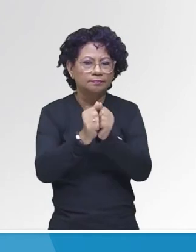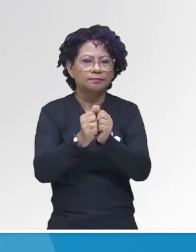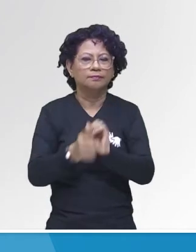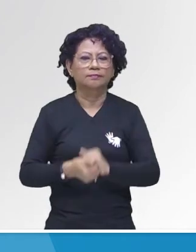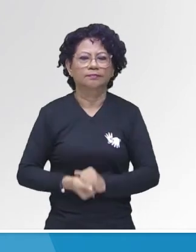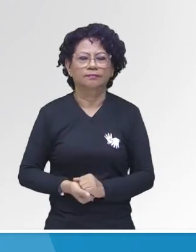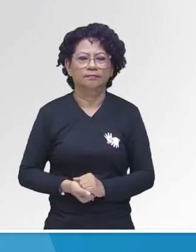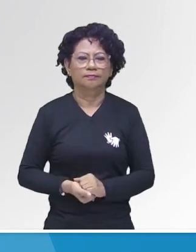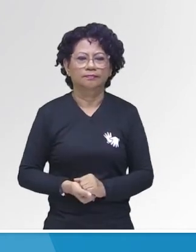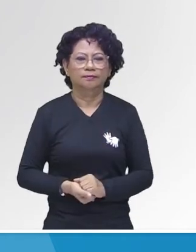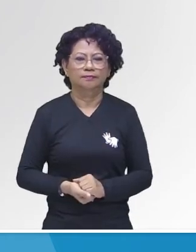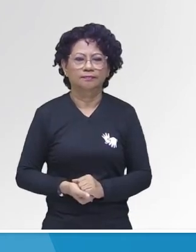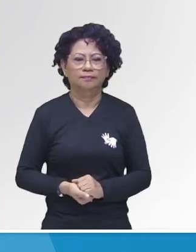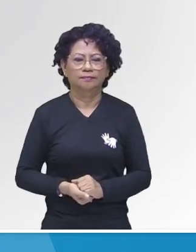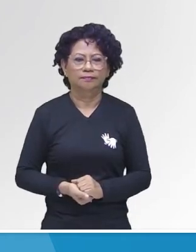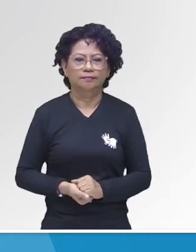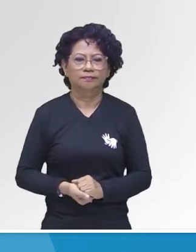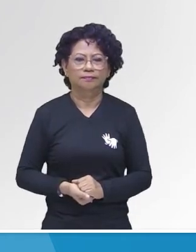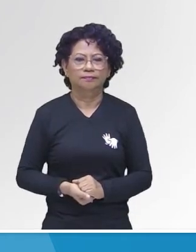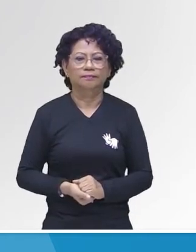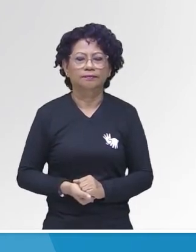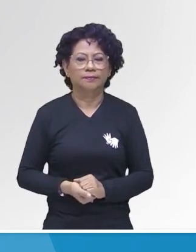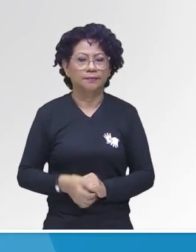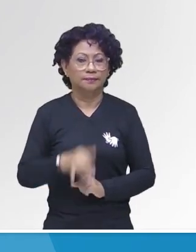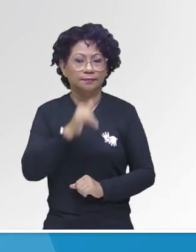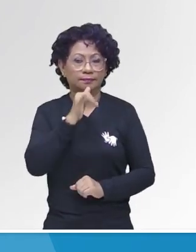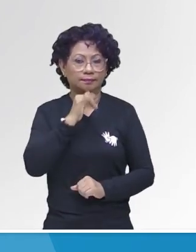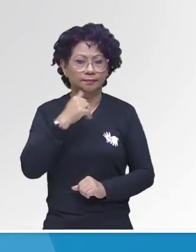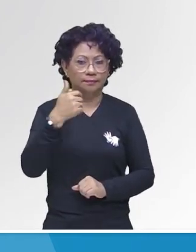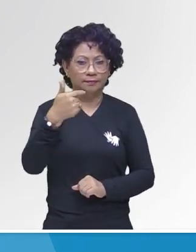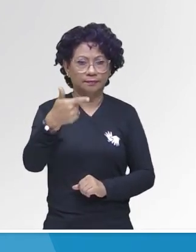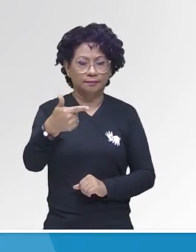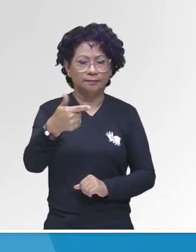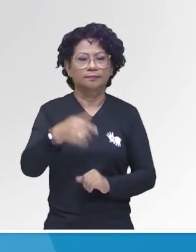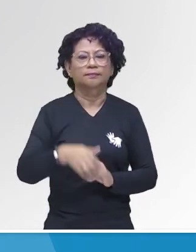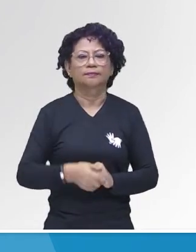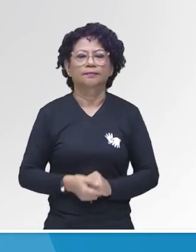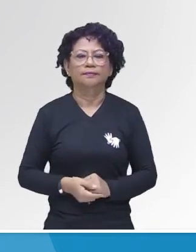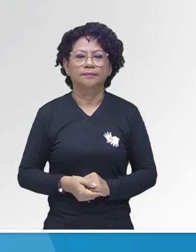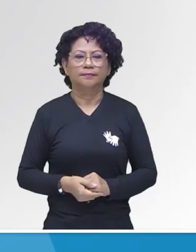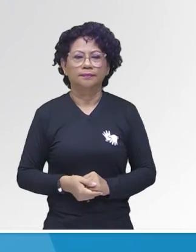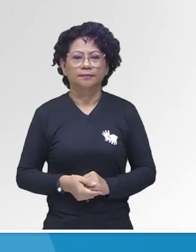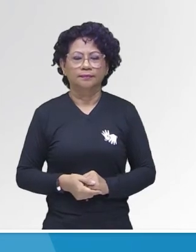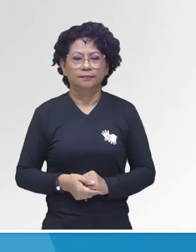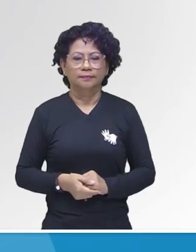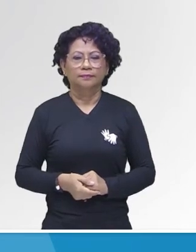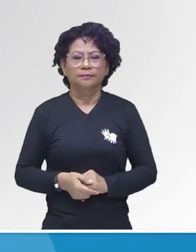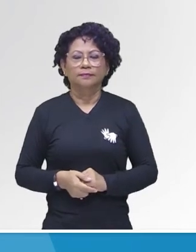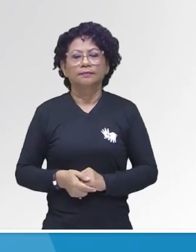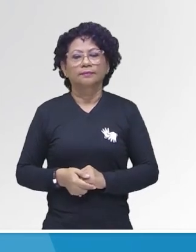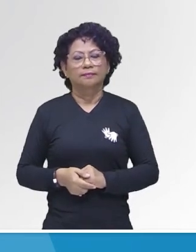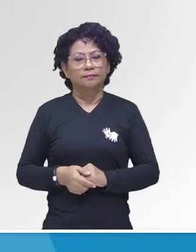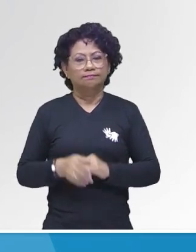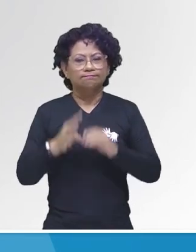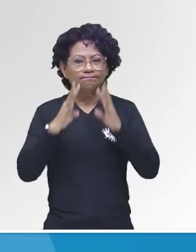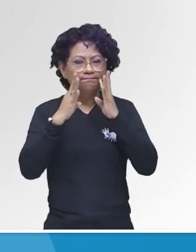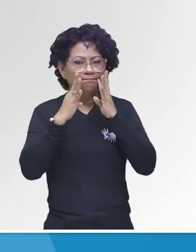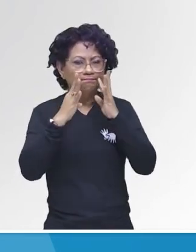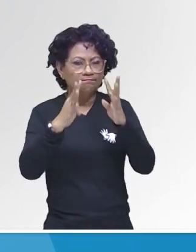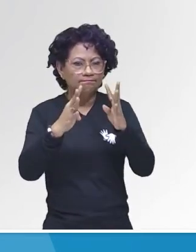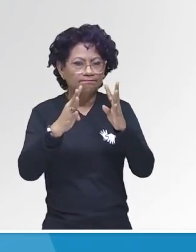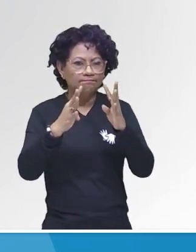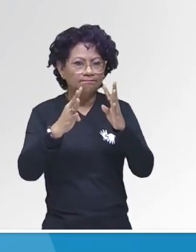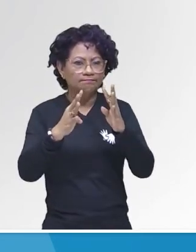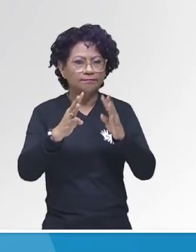Temos agora aí o exemplo 2. Olha só o que ele diz aí. Observe os pontos de A